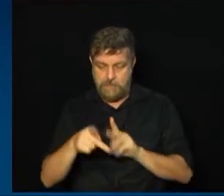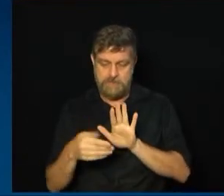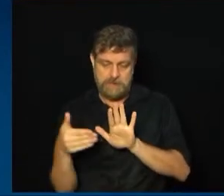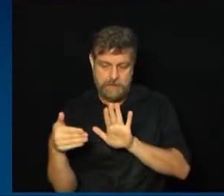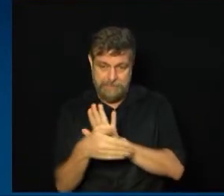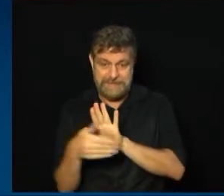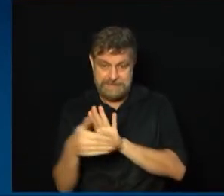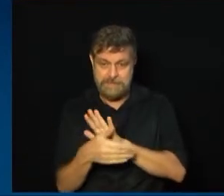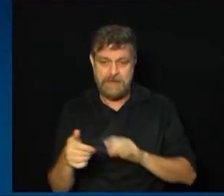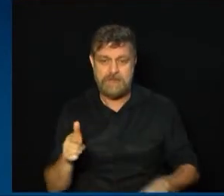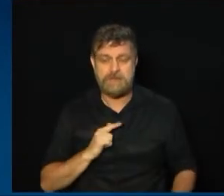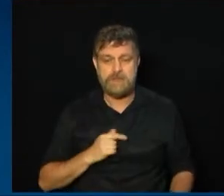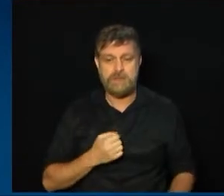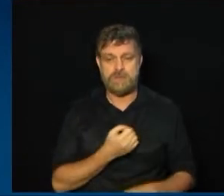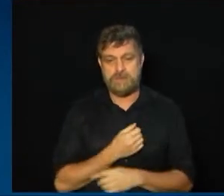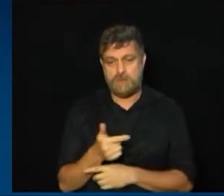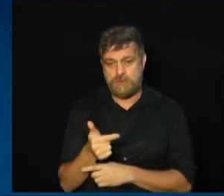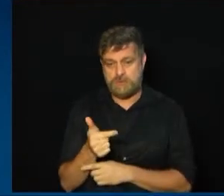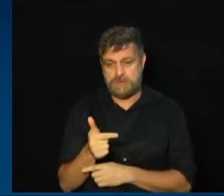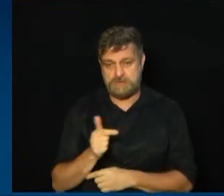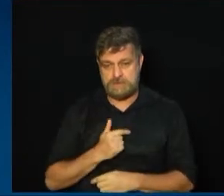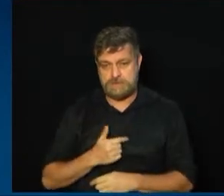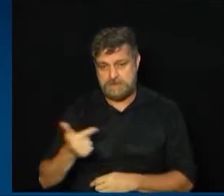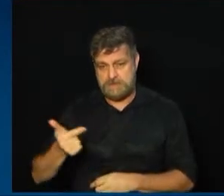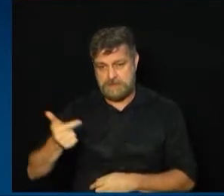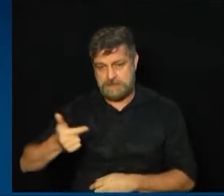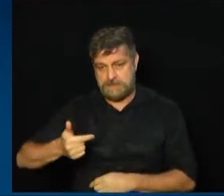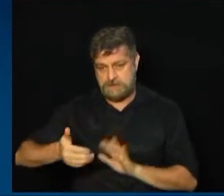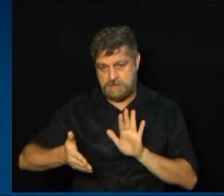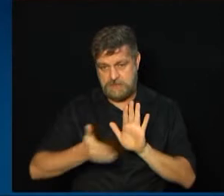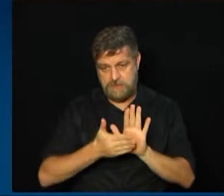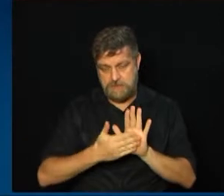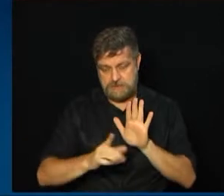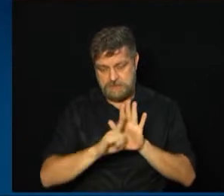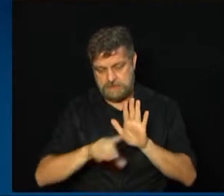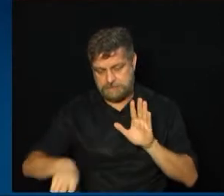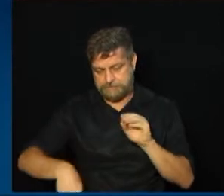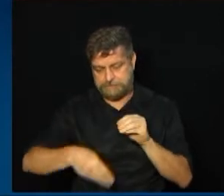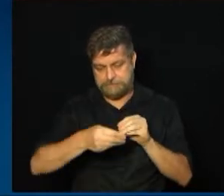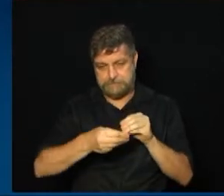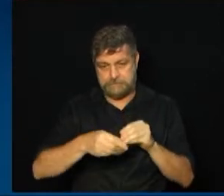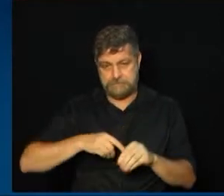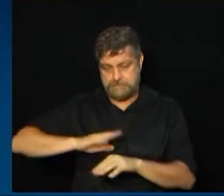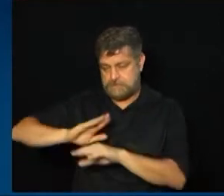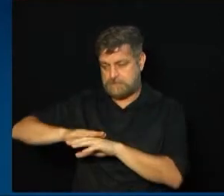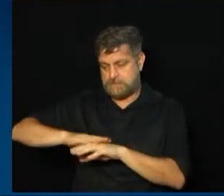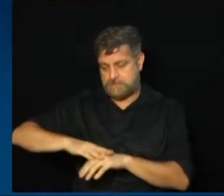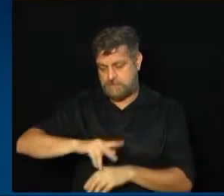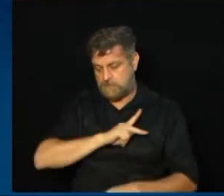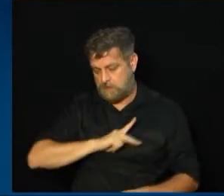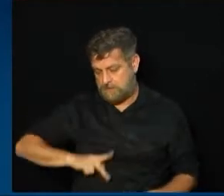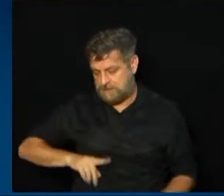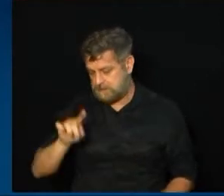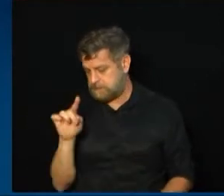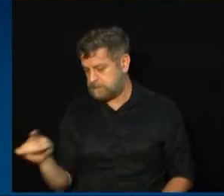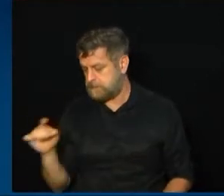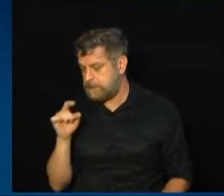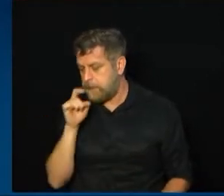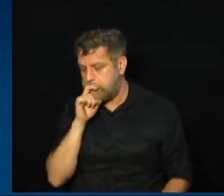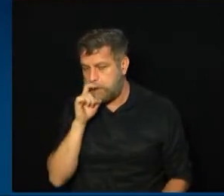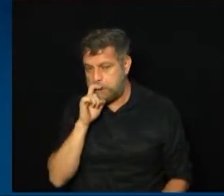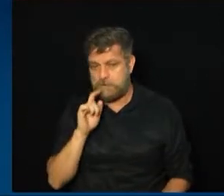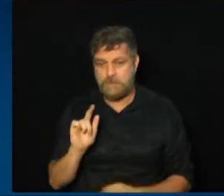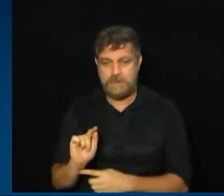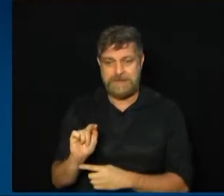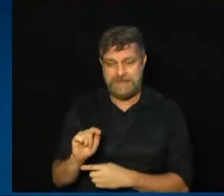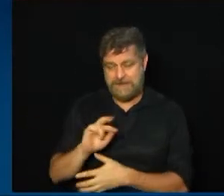popular. O item 12 é a segunda discussão da proposta de emenda à lei orgânica de autoria do presidente da Câmara, o vereador Zé Carlos,